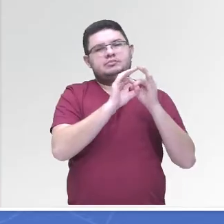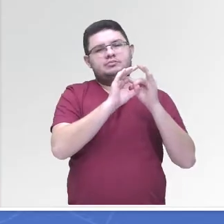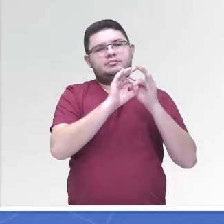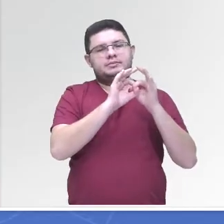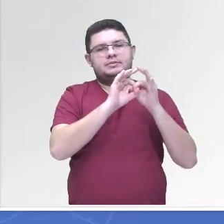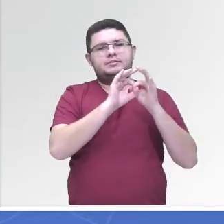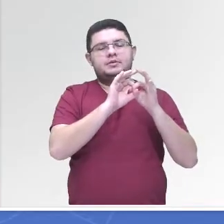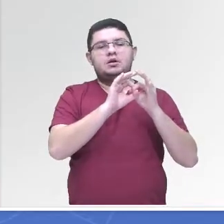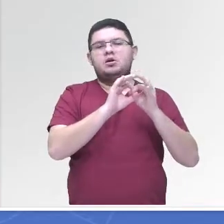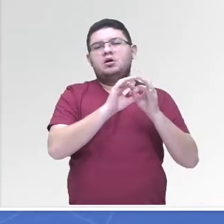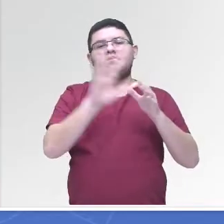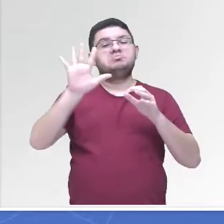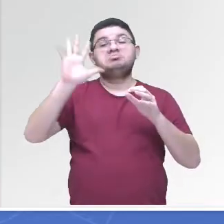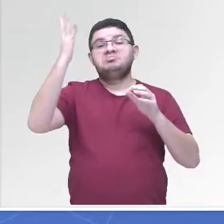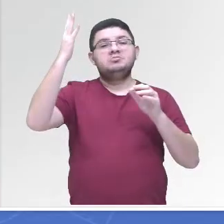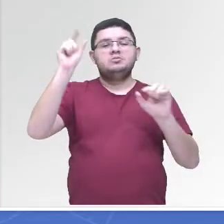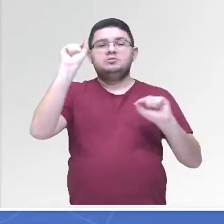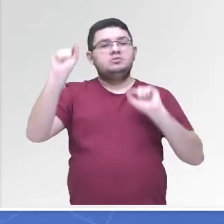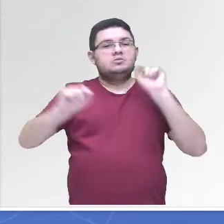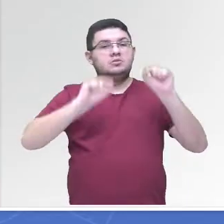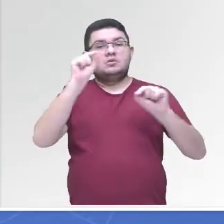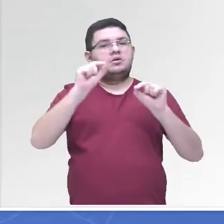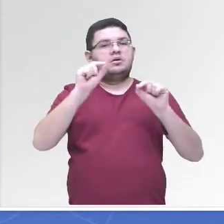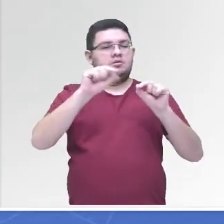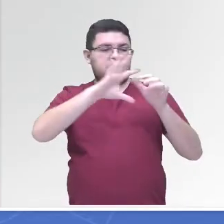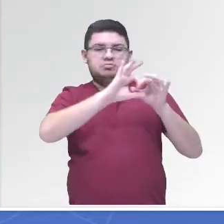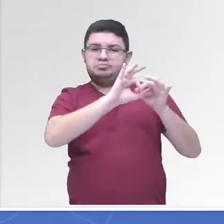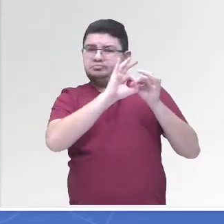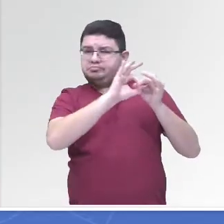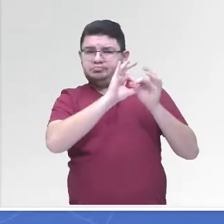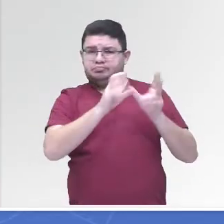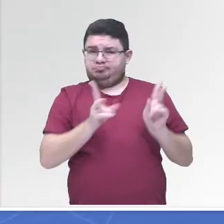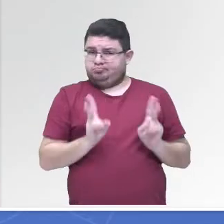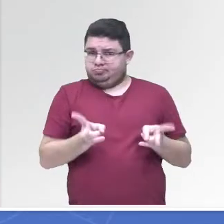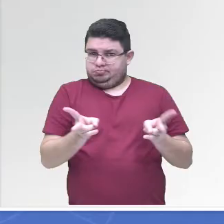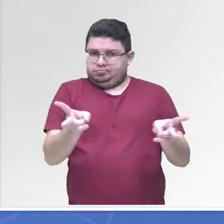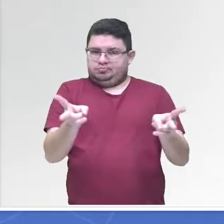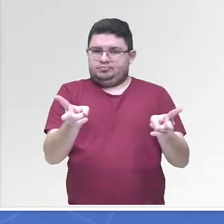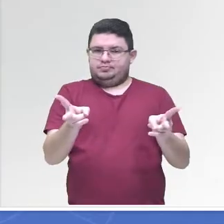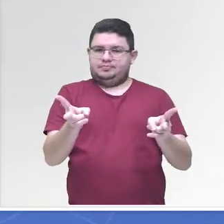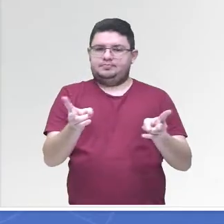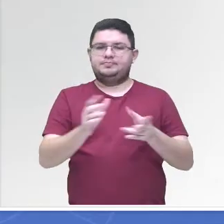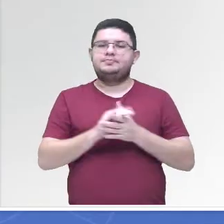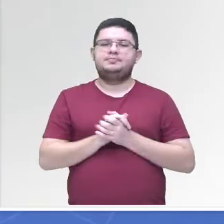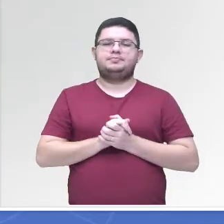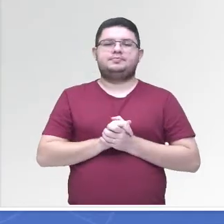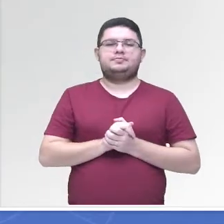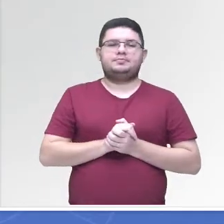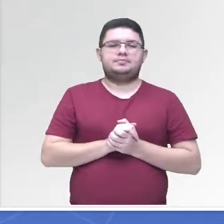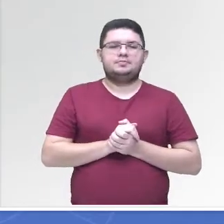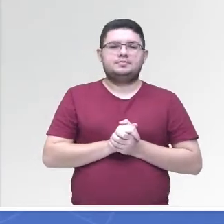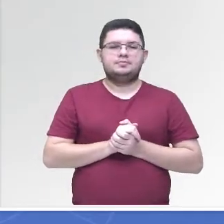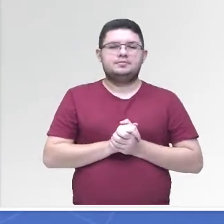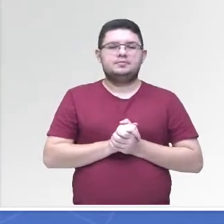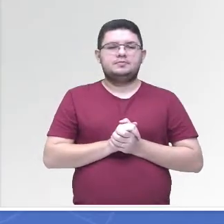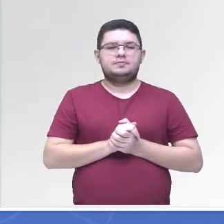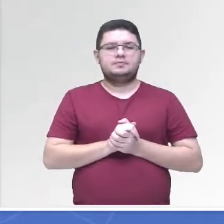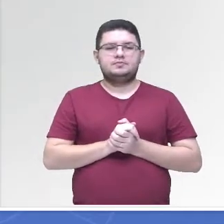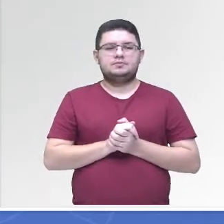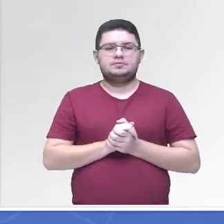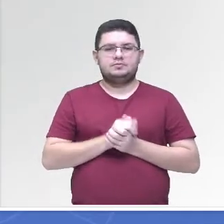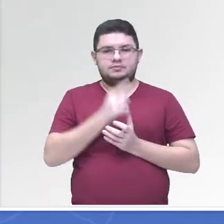fortes, fazendo com que elas permaneçam unidas, né? Como eu acabei de marcar aqui para vocês.